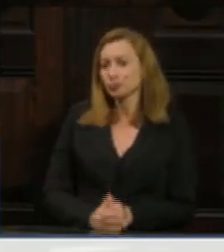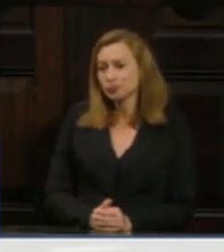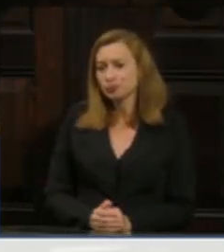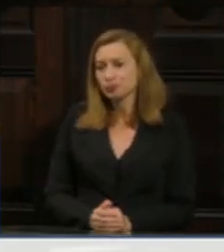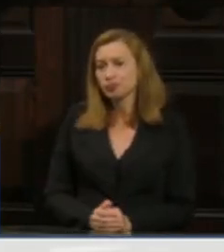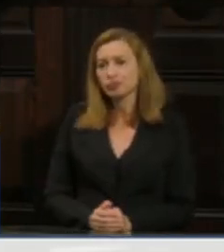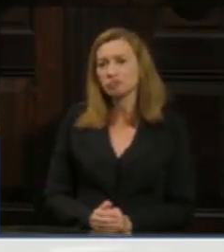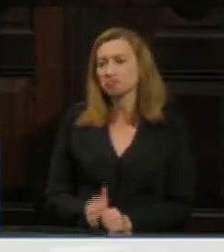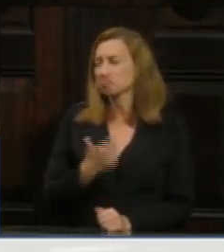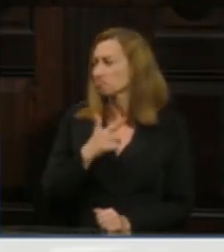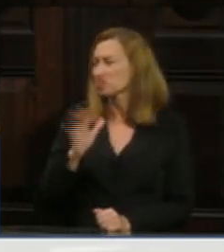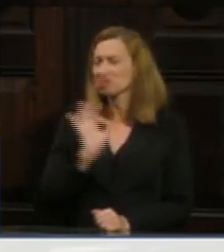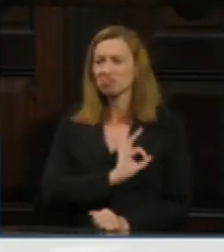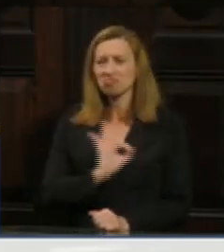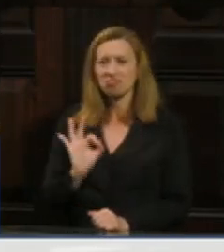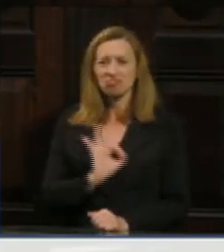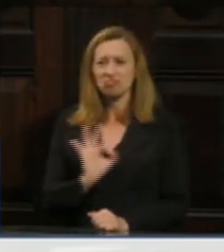sigilo,